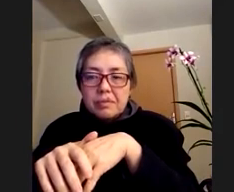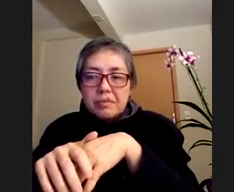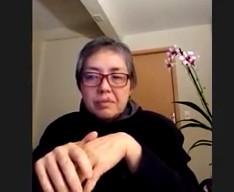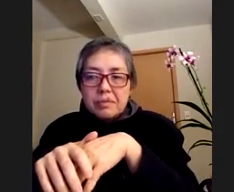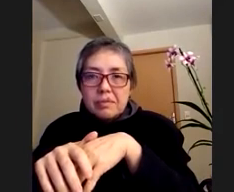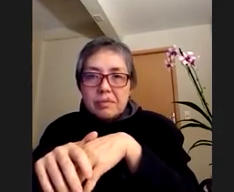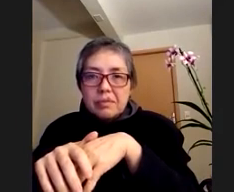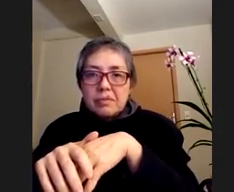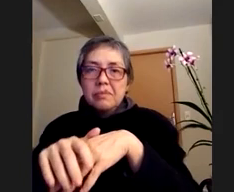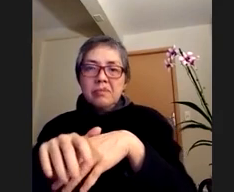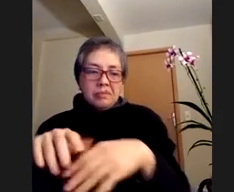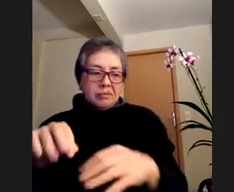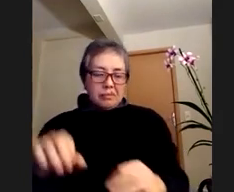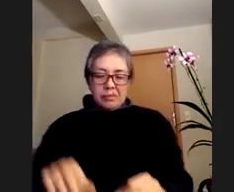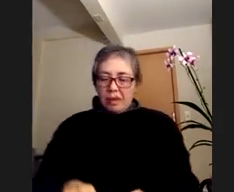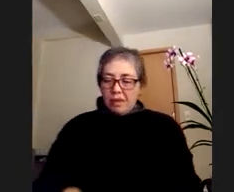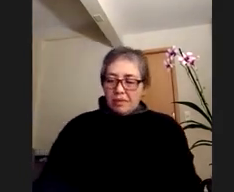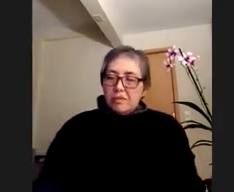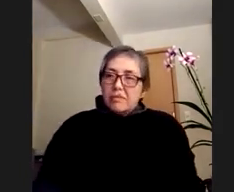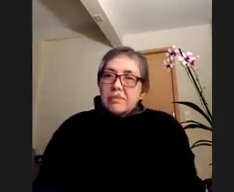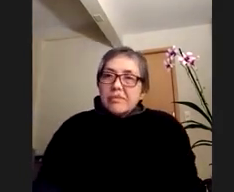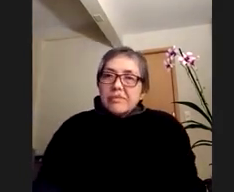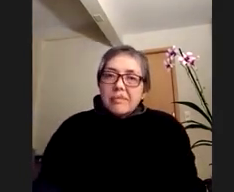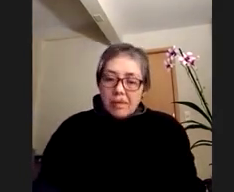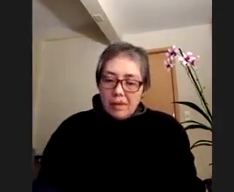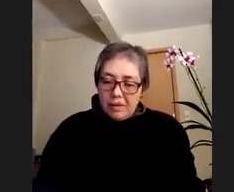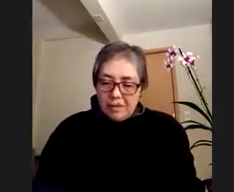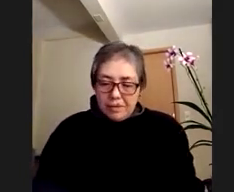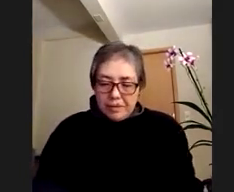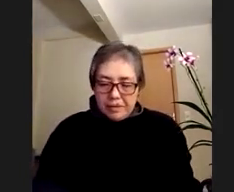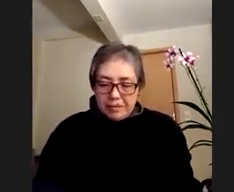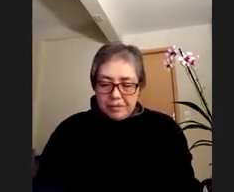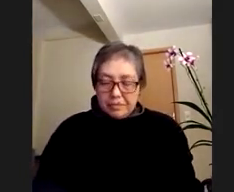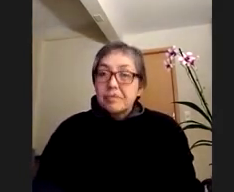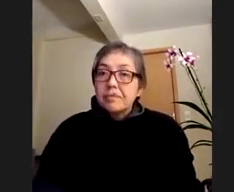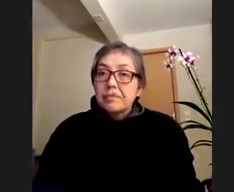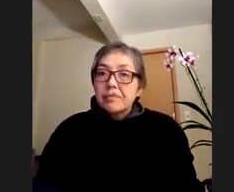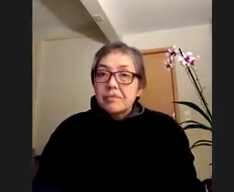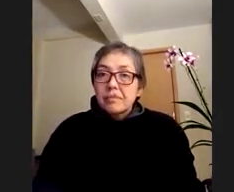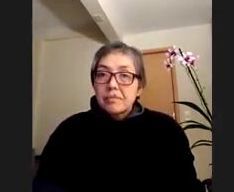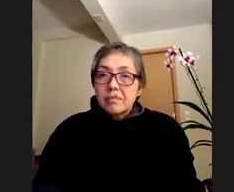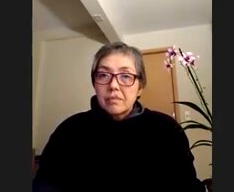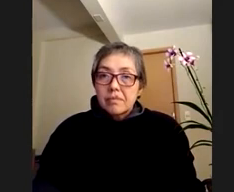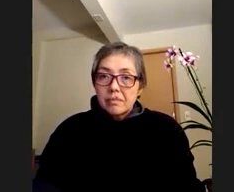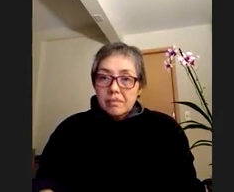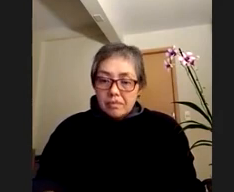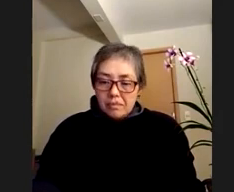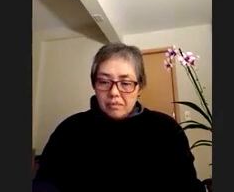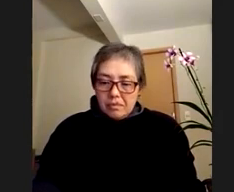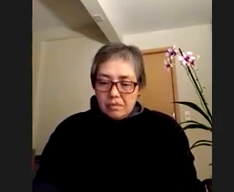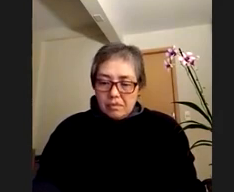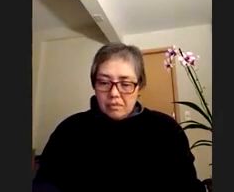fazer essas interconexões, né, com a questão de gênero e com a questão étnico-racial